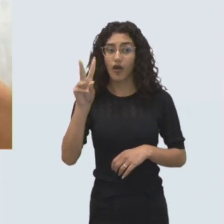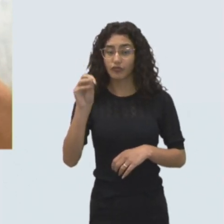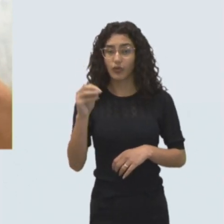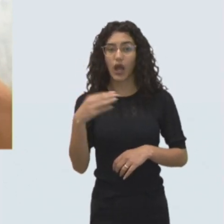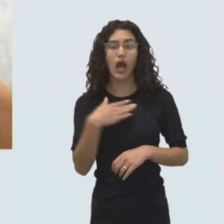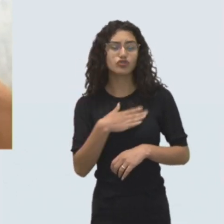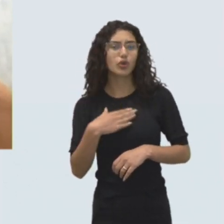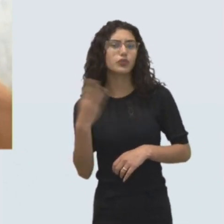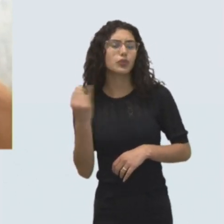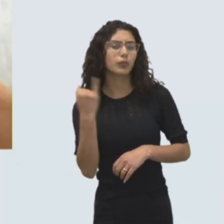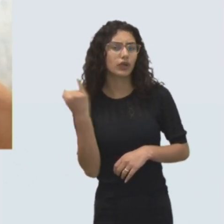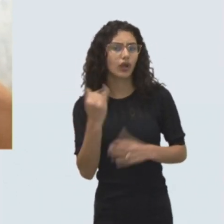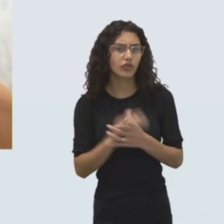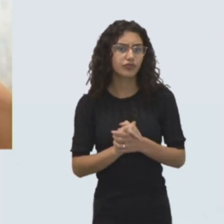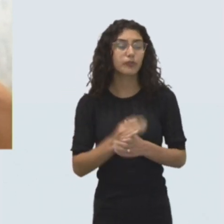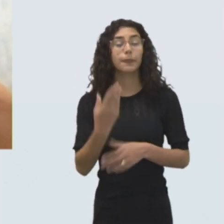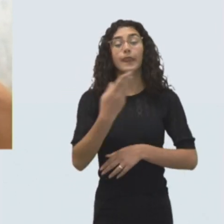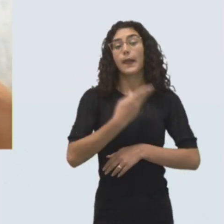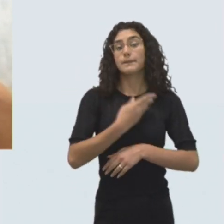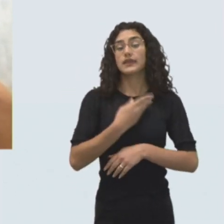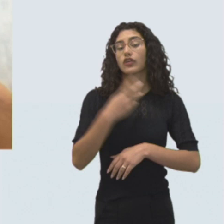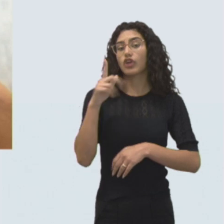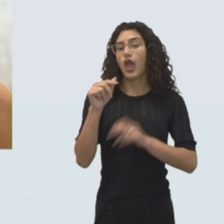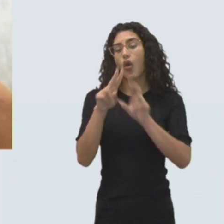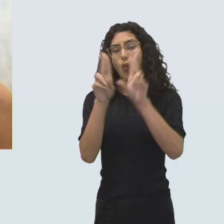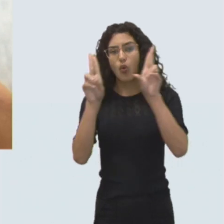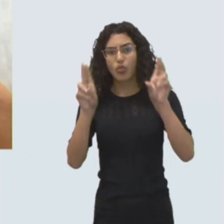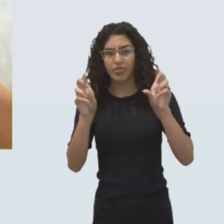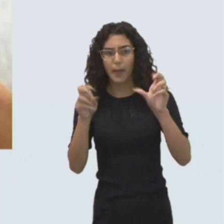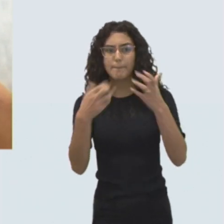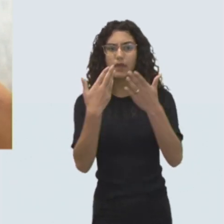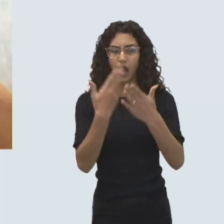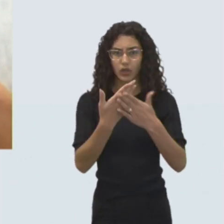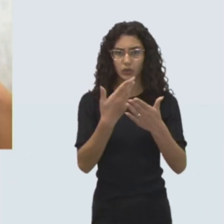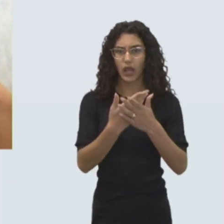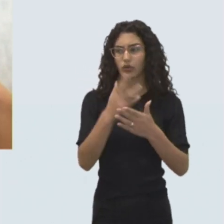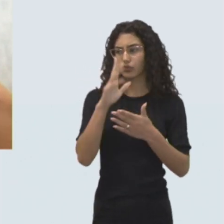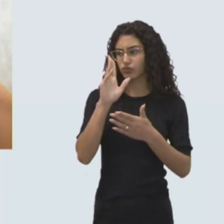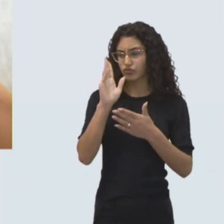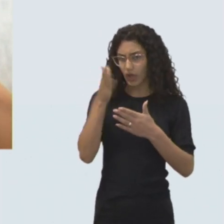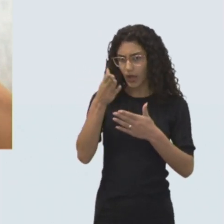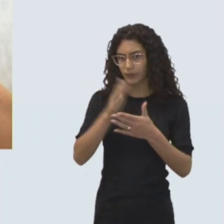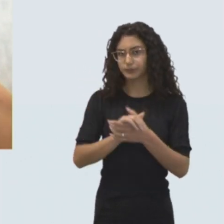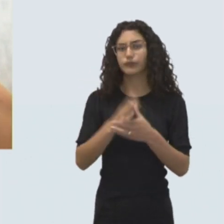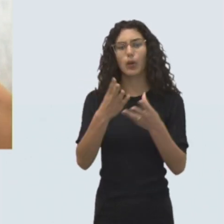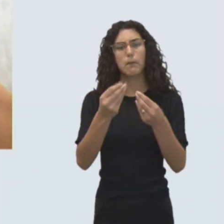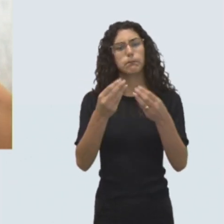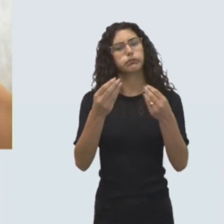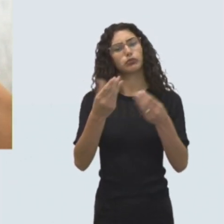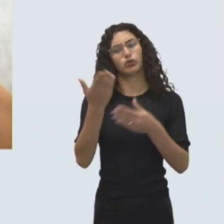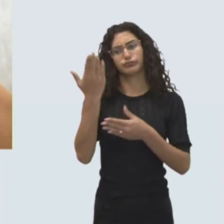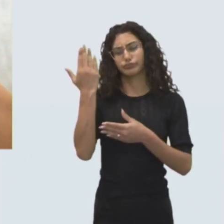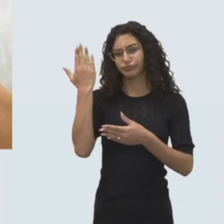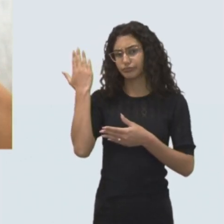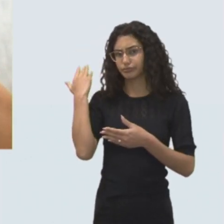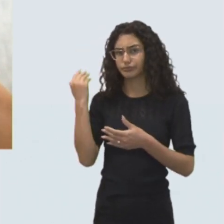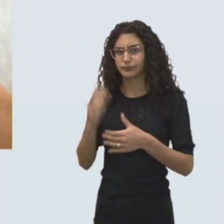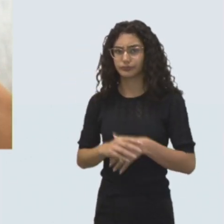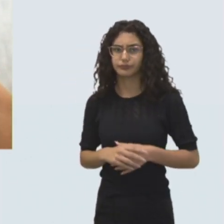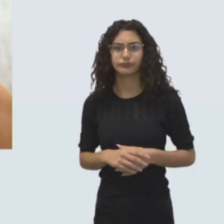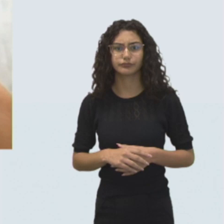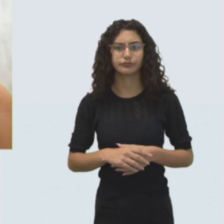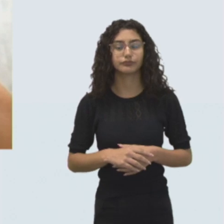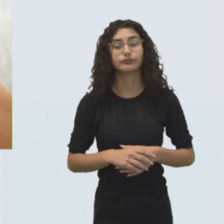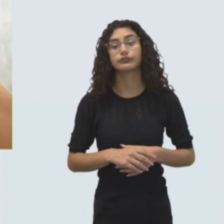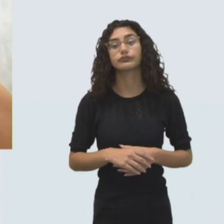amizade, saibam, ela já é um tema estudado na filosofia há muito, muito tempo,